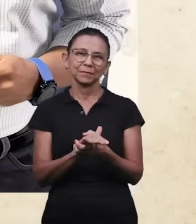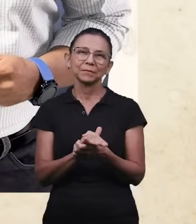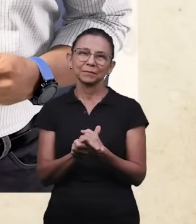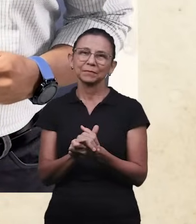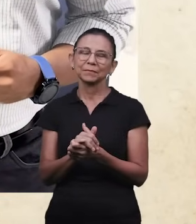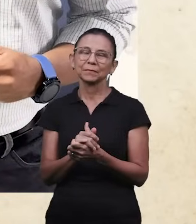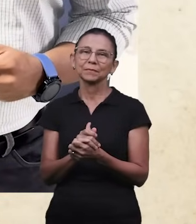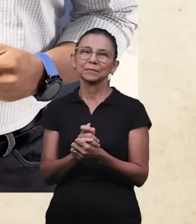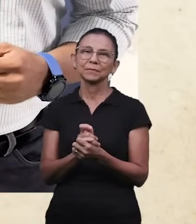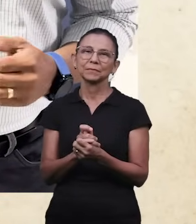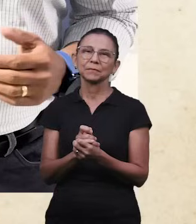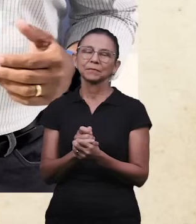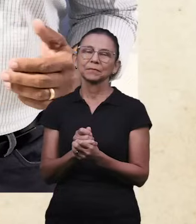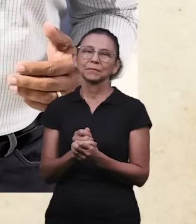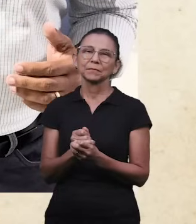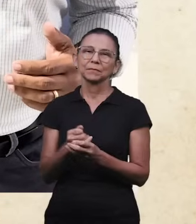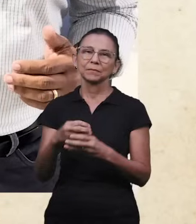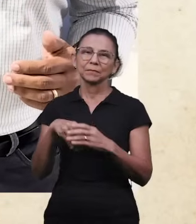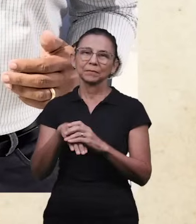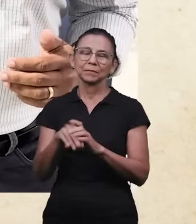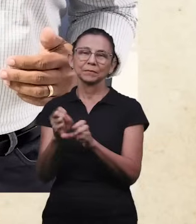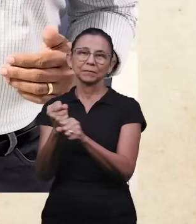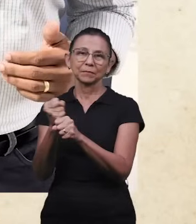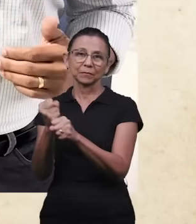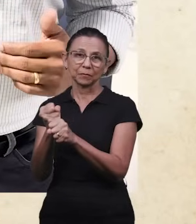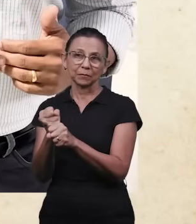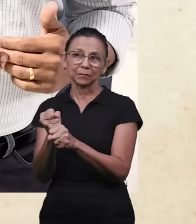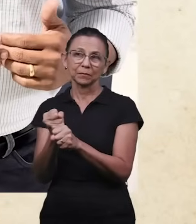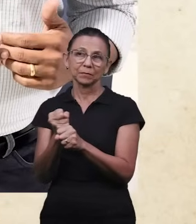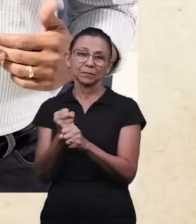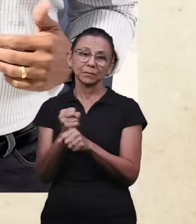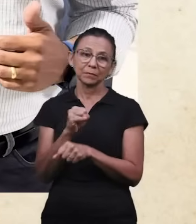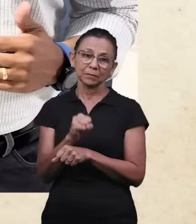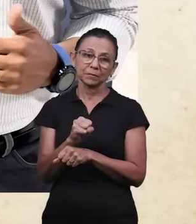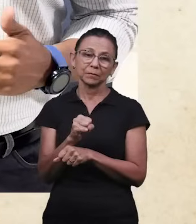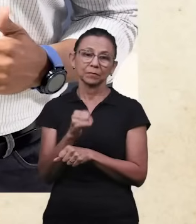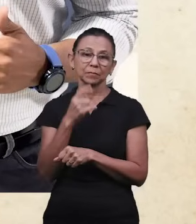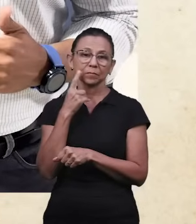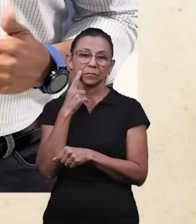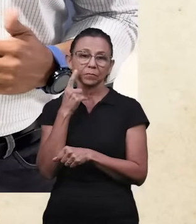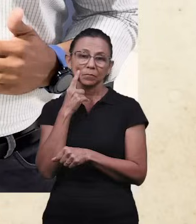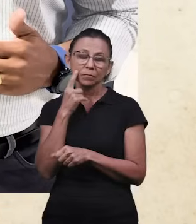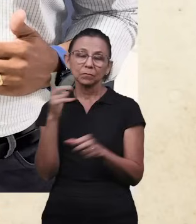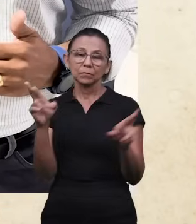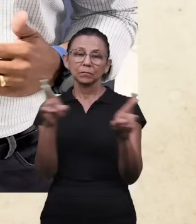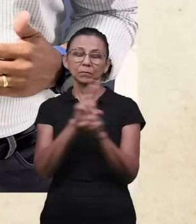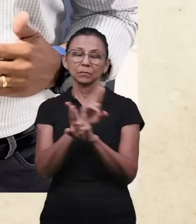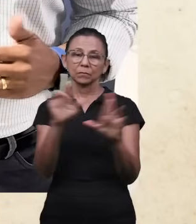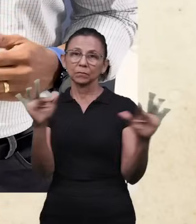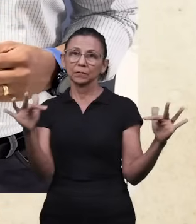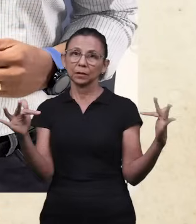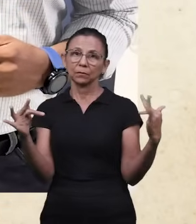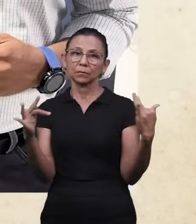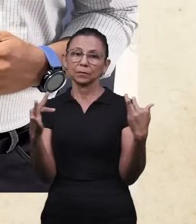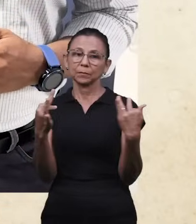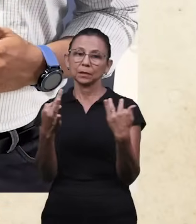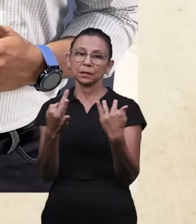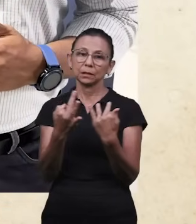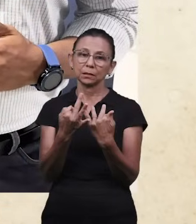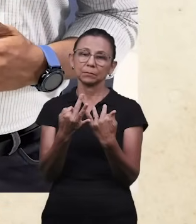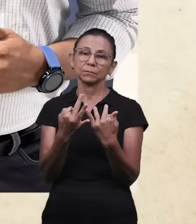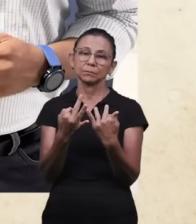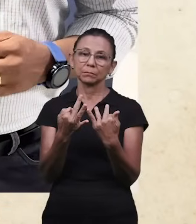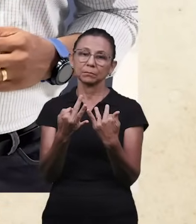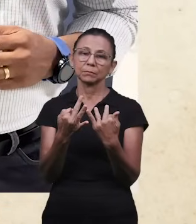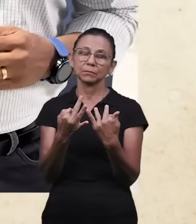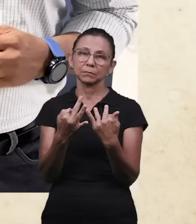obra. Mas a família, se nós formos avaliar a extensão temporal,